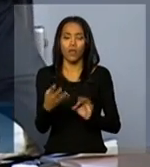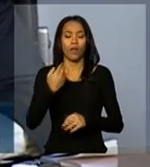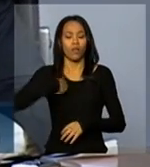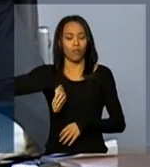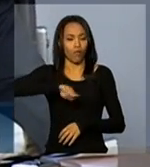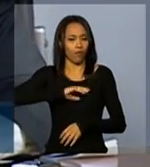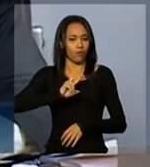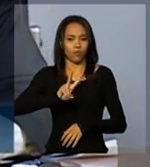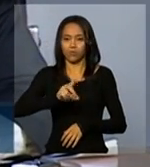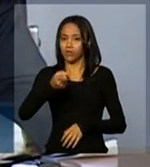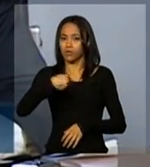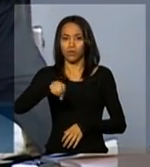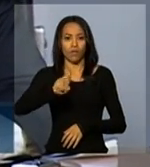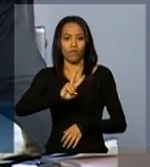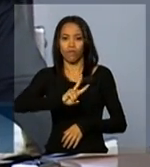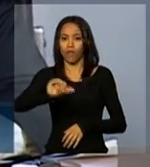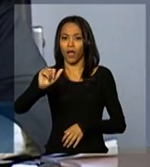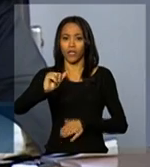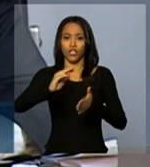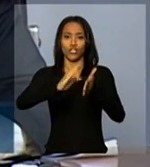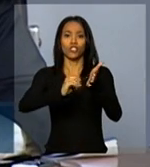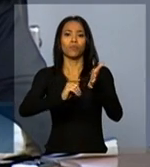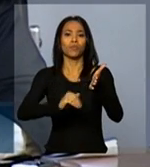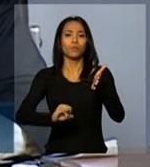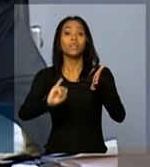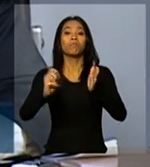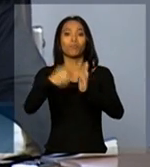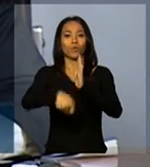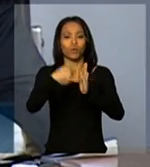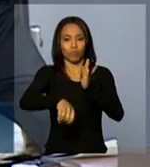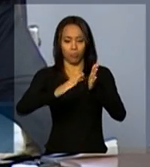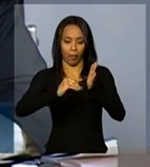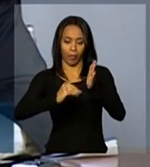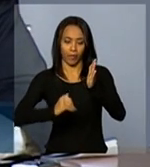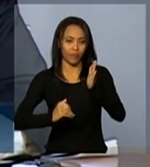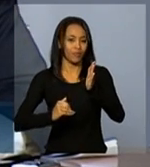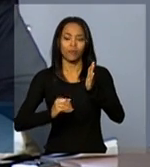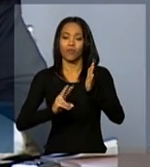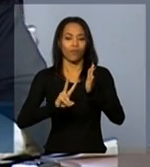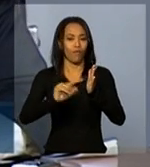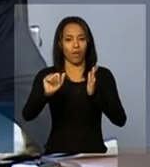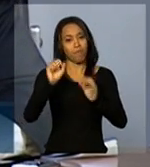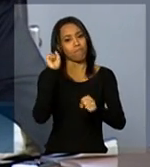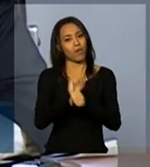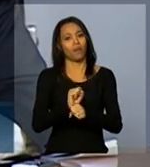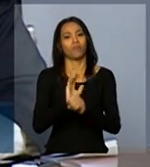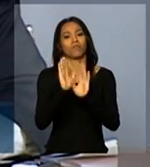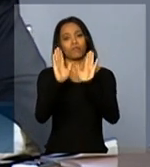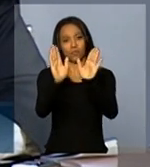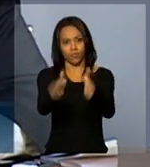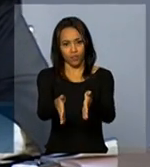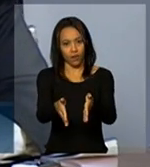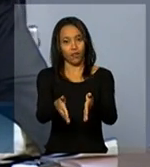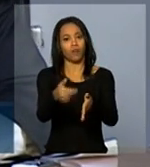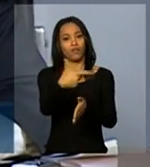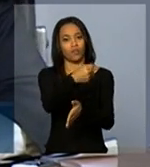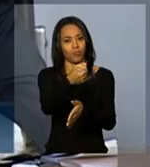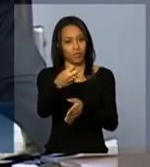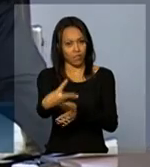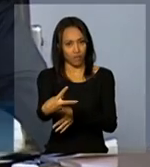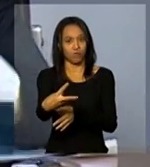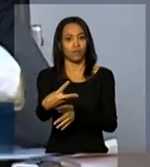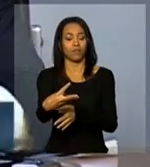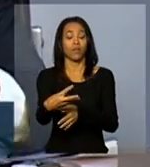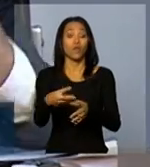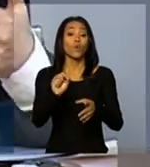faremos novas desonerações tributárias, não estamos fazendo mais, já paramos de fazer em 2013.